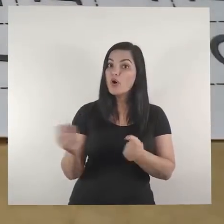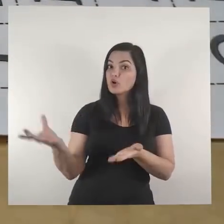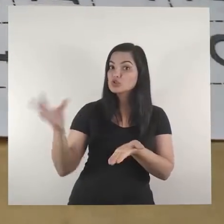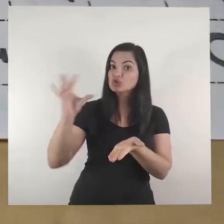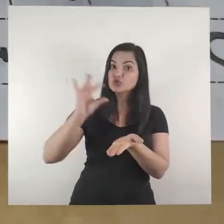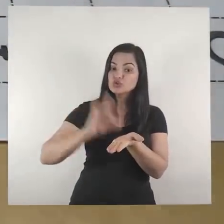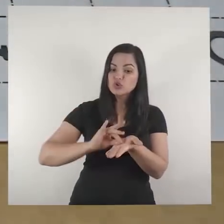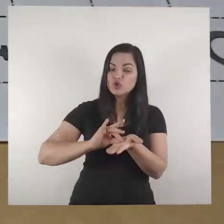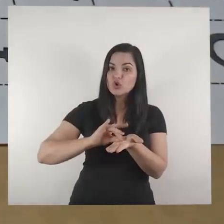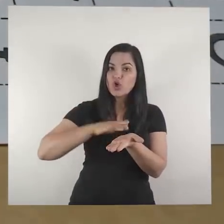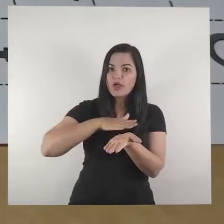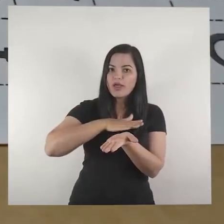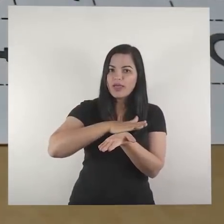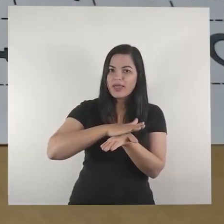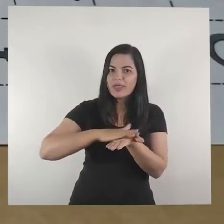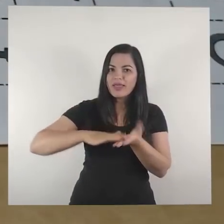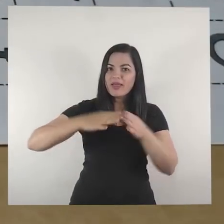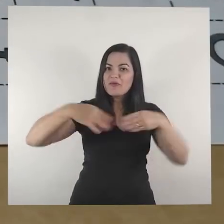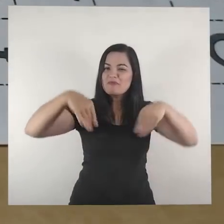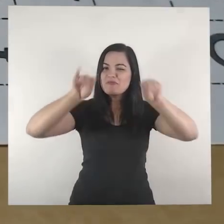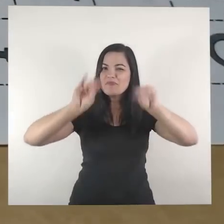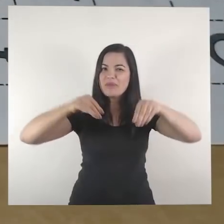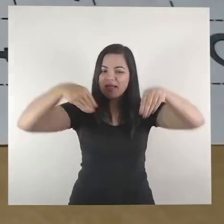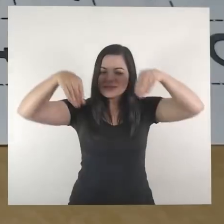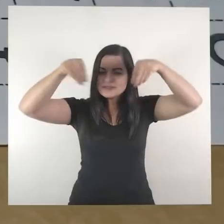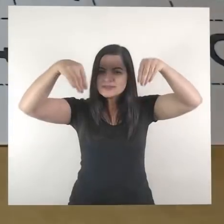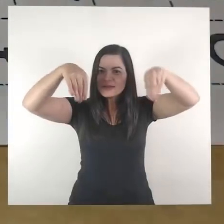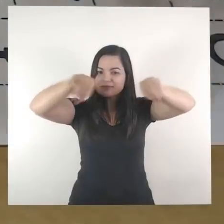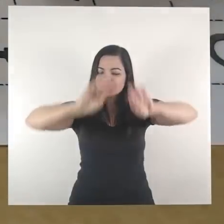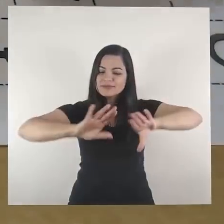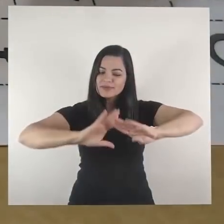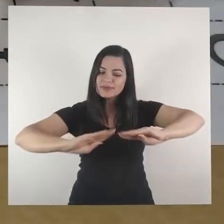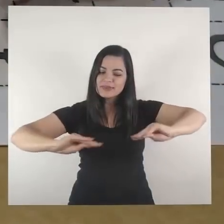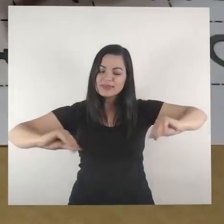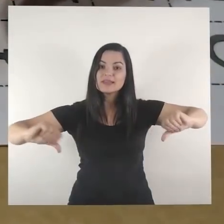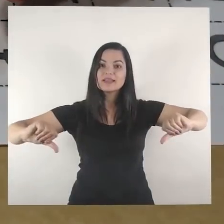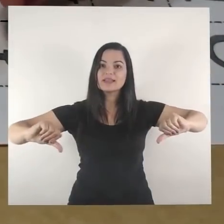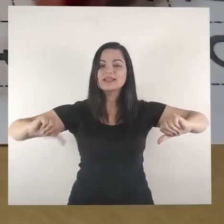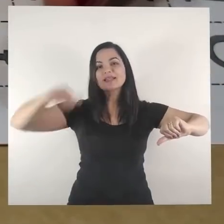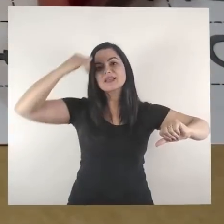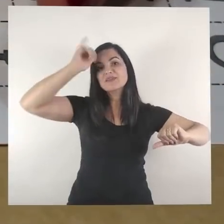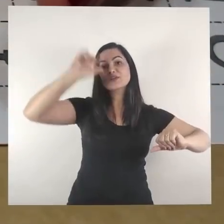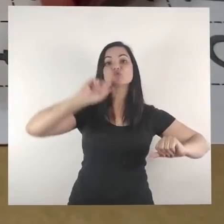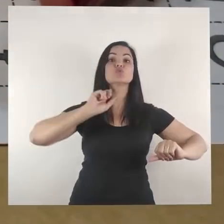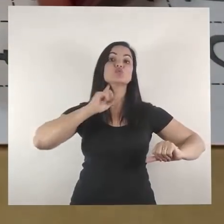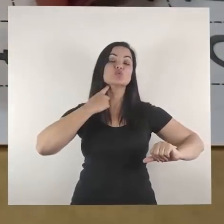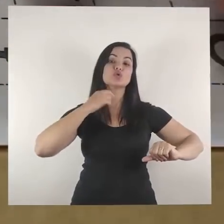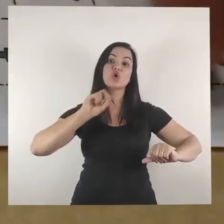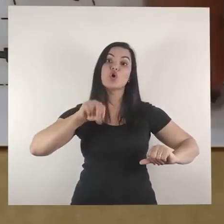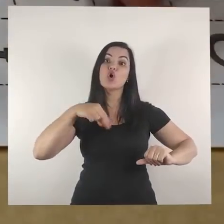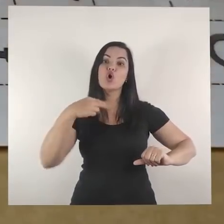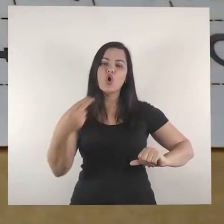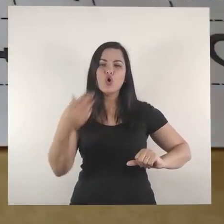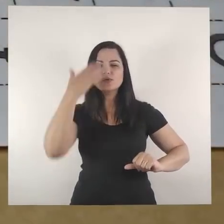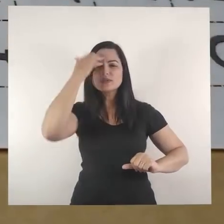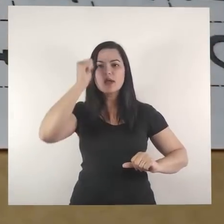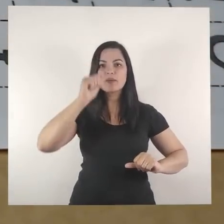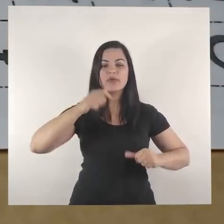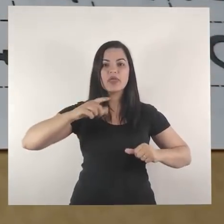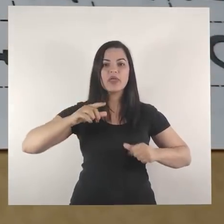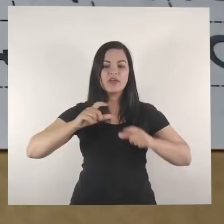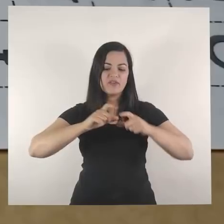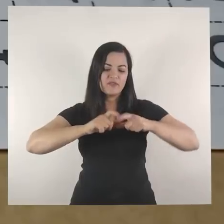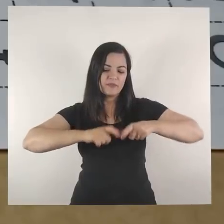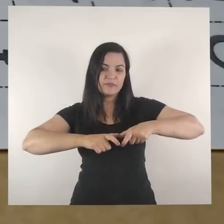plástico transparente para não sujar o papel, ou aquela fita colante bem larga assim,